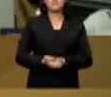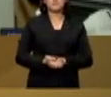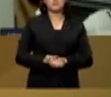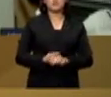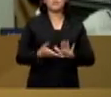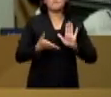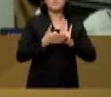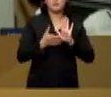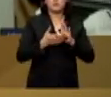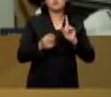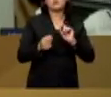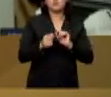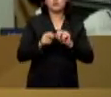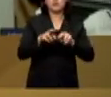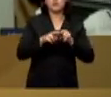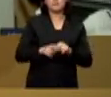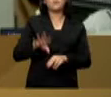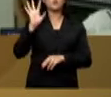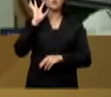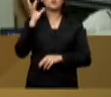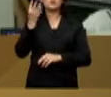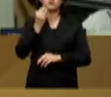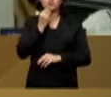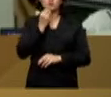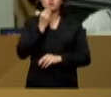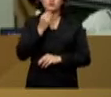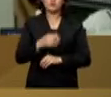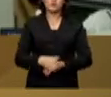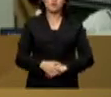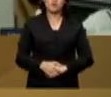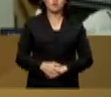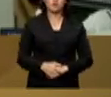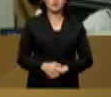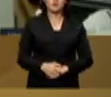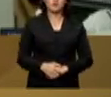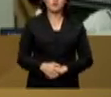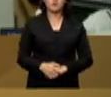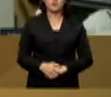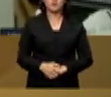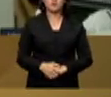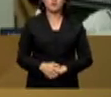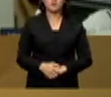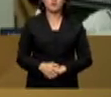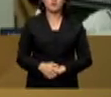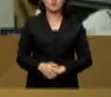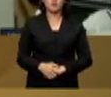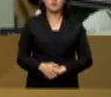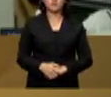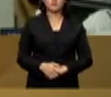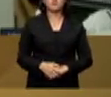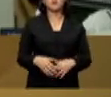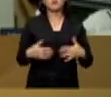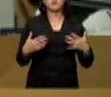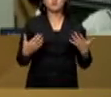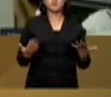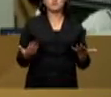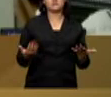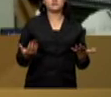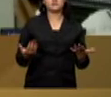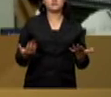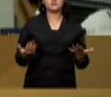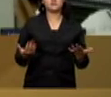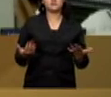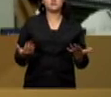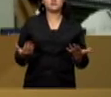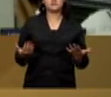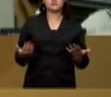ventilada pelo ministro Dias Toffoli, com a devida vênia de sua excelência, que eu tenho